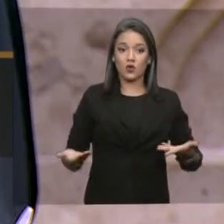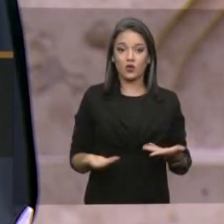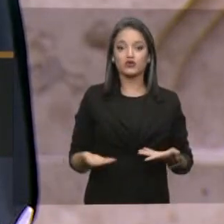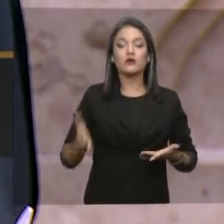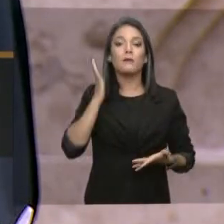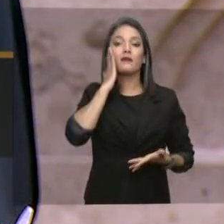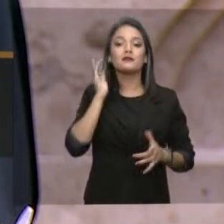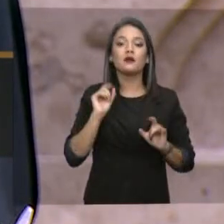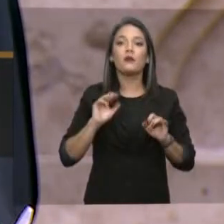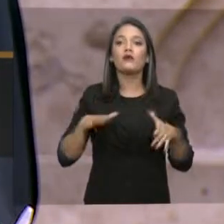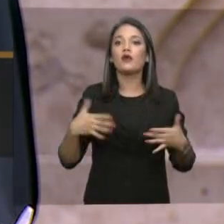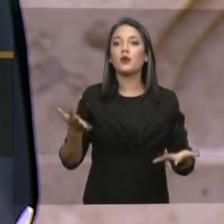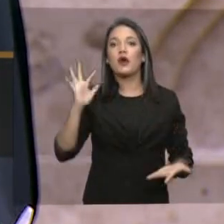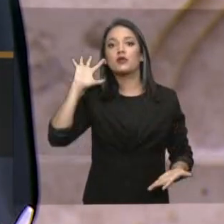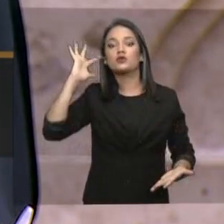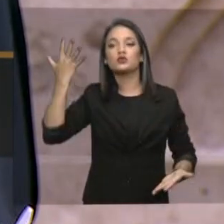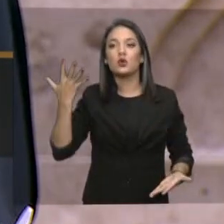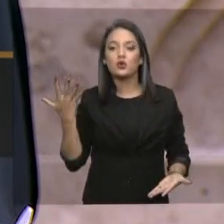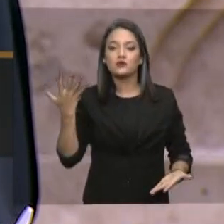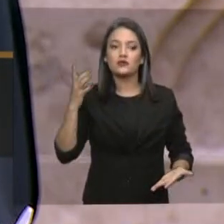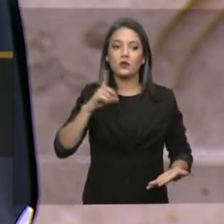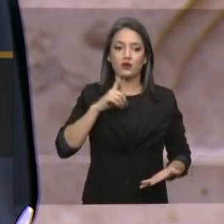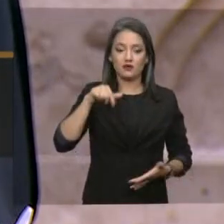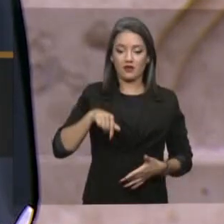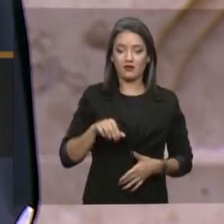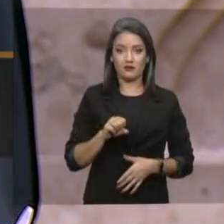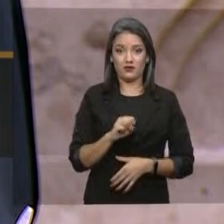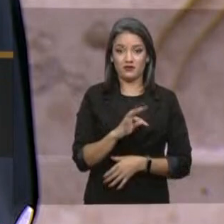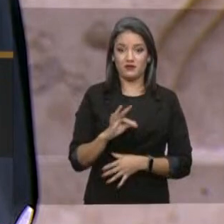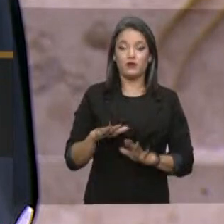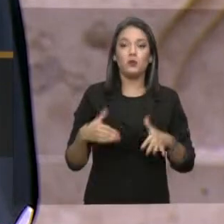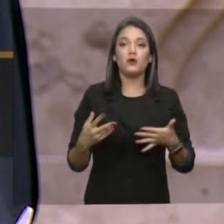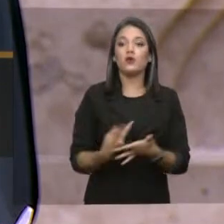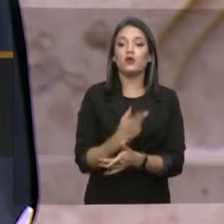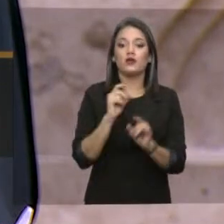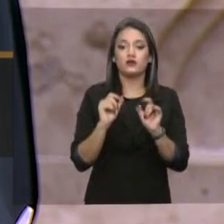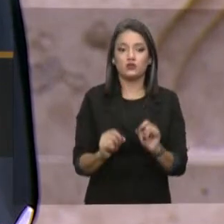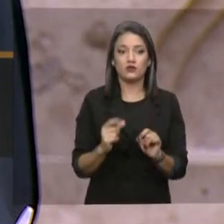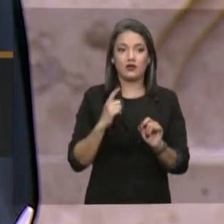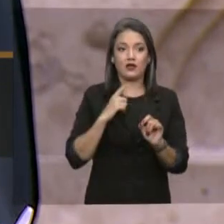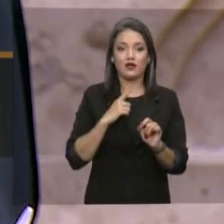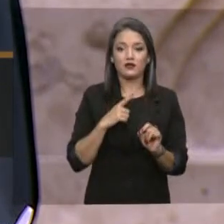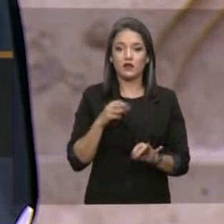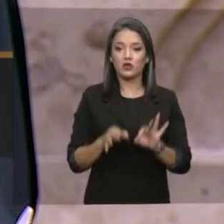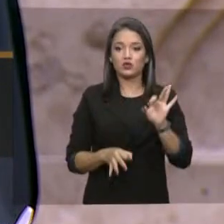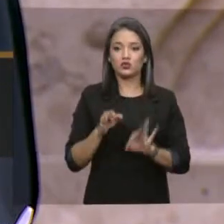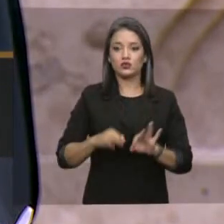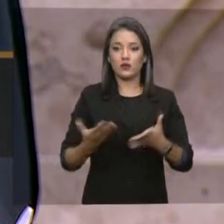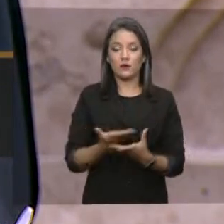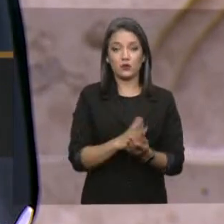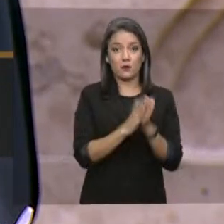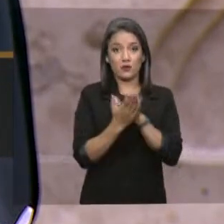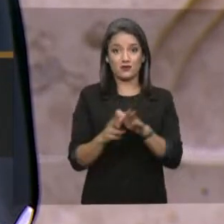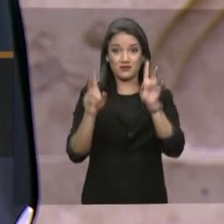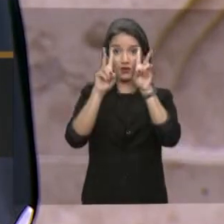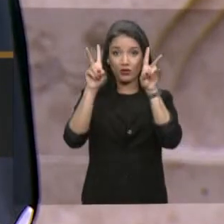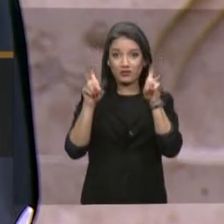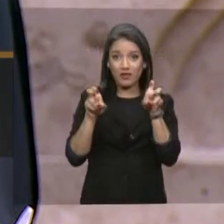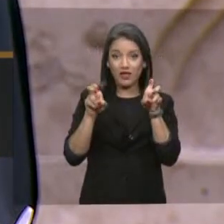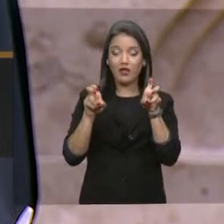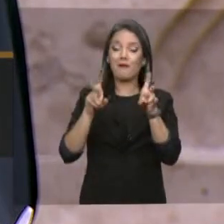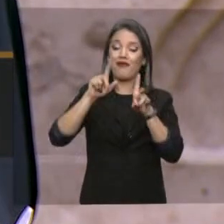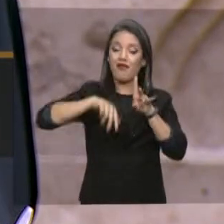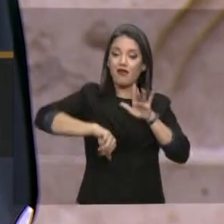saber qual a solução acertada pela Corte quando, no exame de processo cuja matéria de fundo tem a